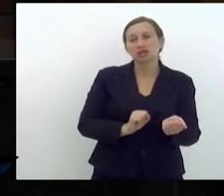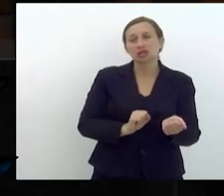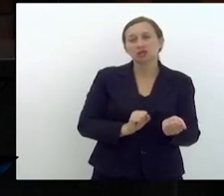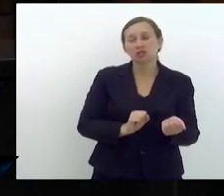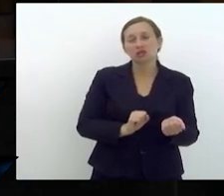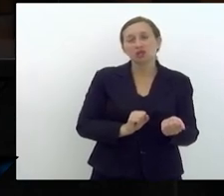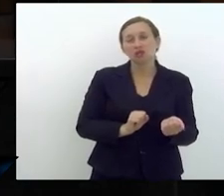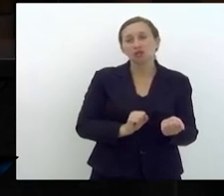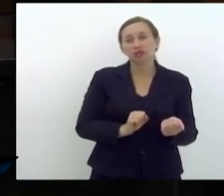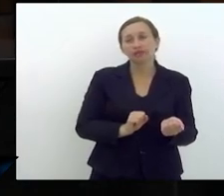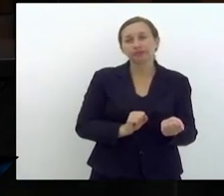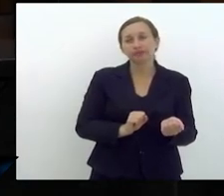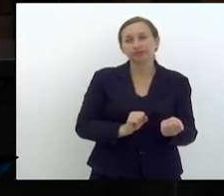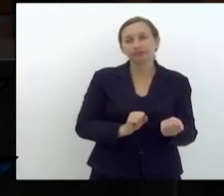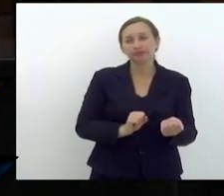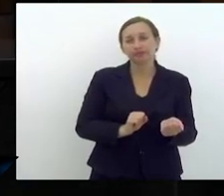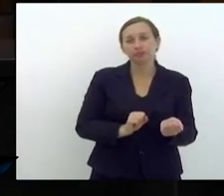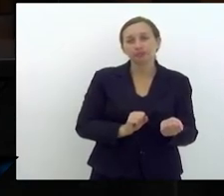para